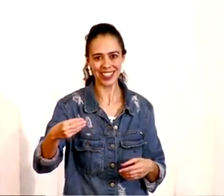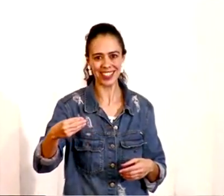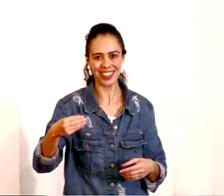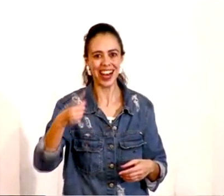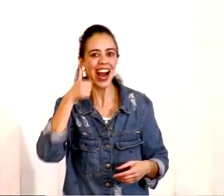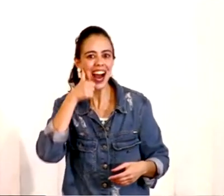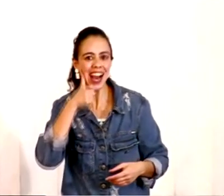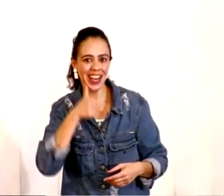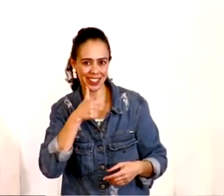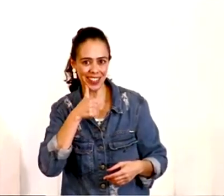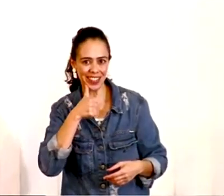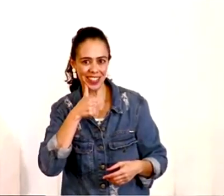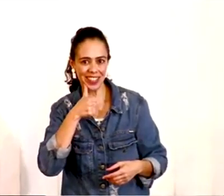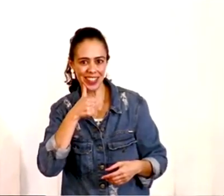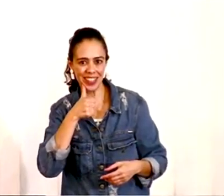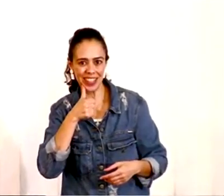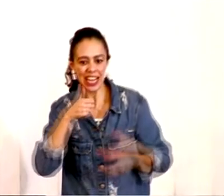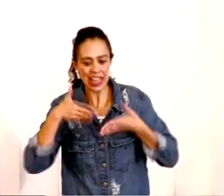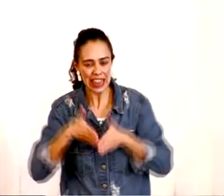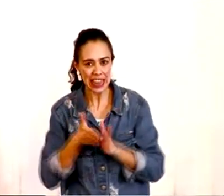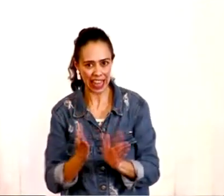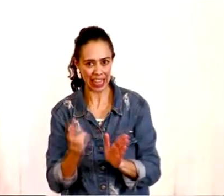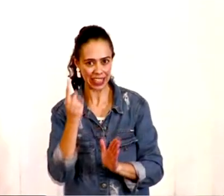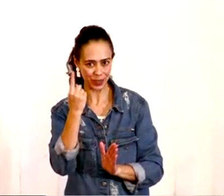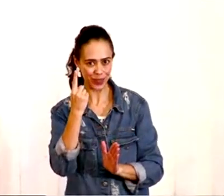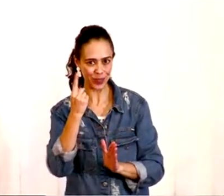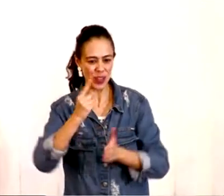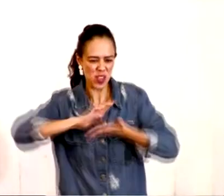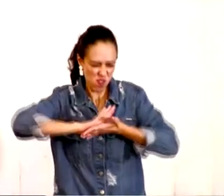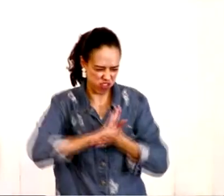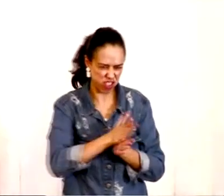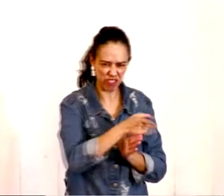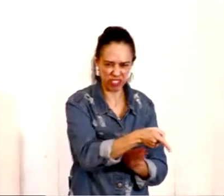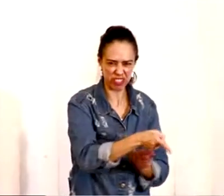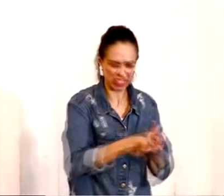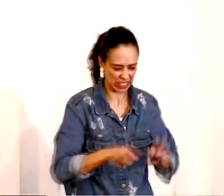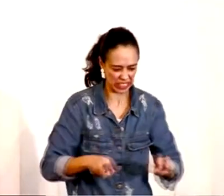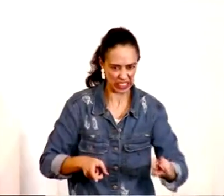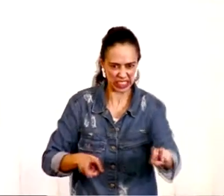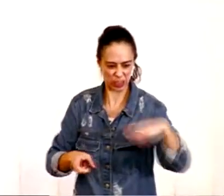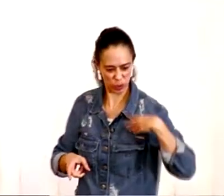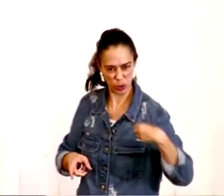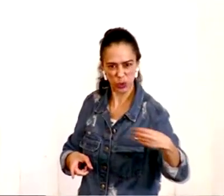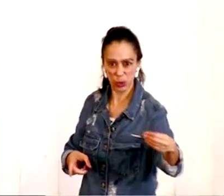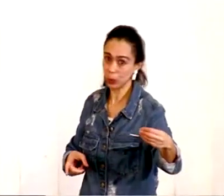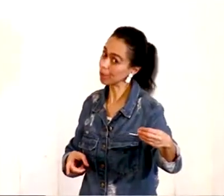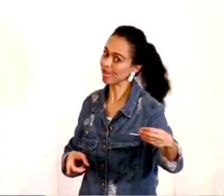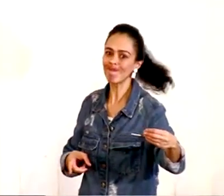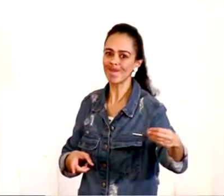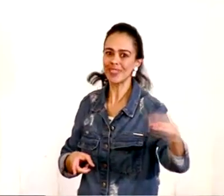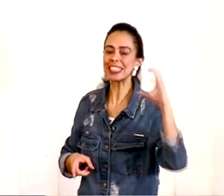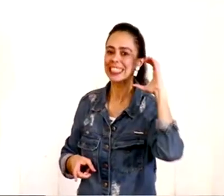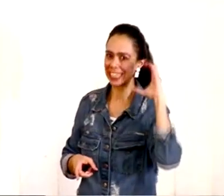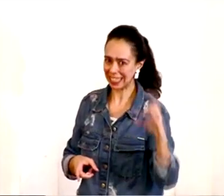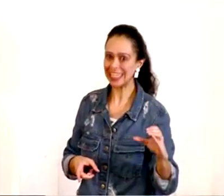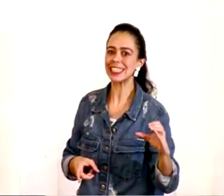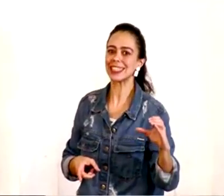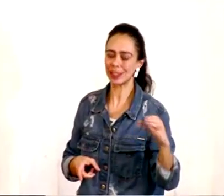de 17 a 24 vão ampliar essa ideia na genealogia do próprio Caim.